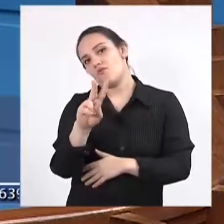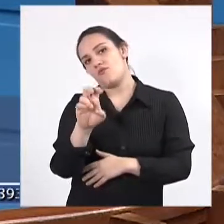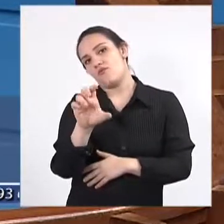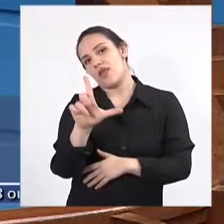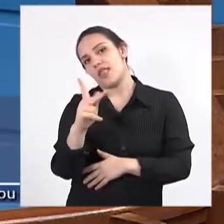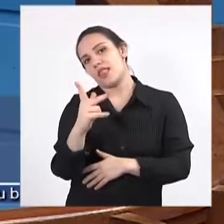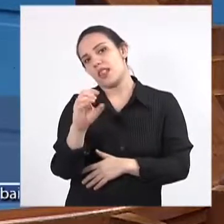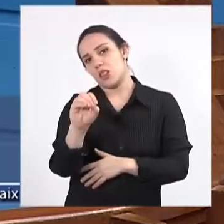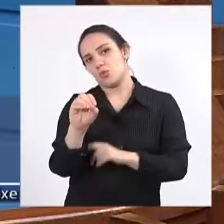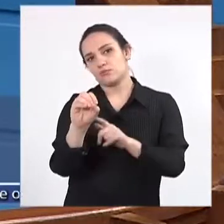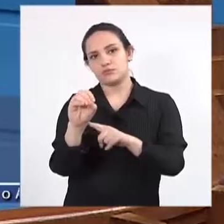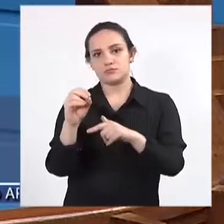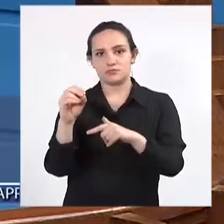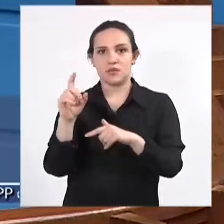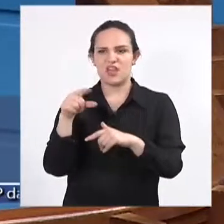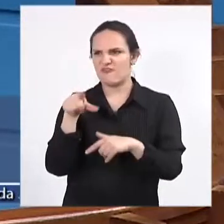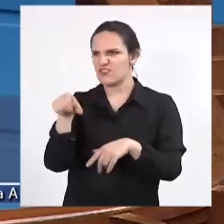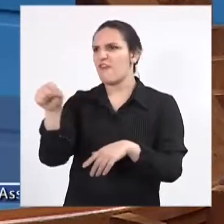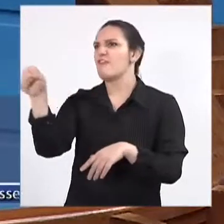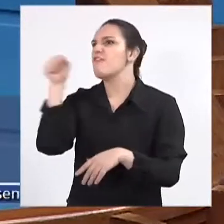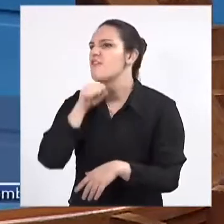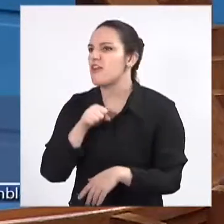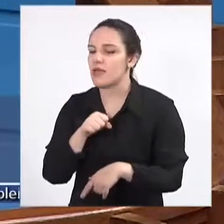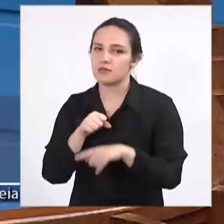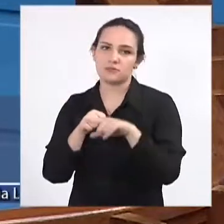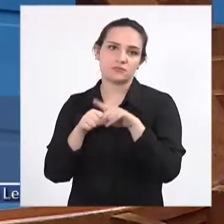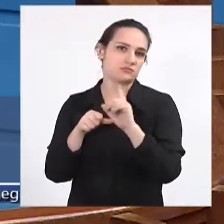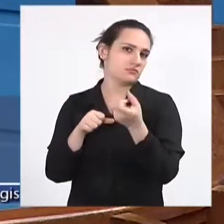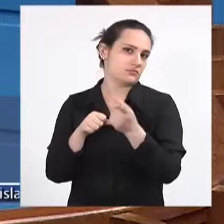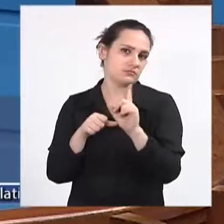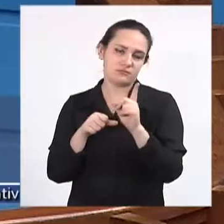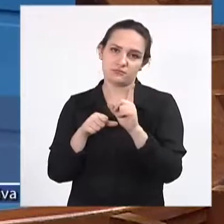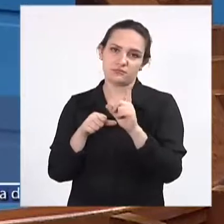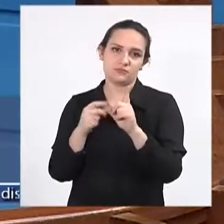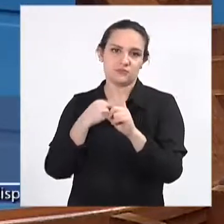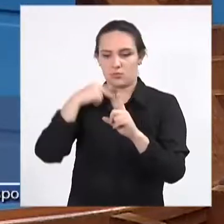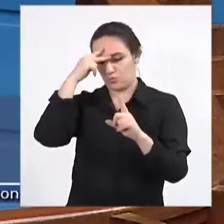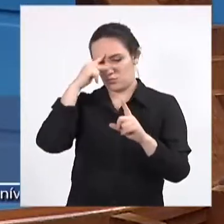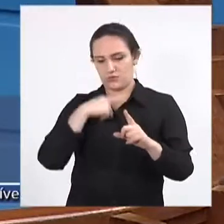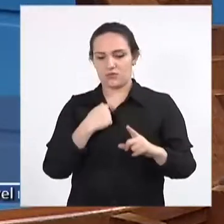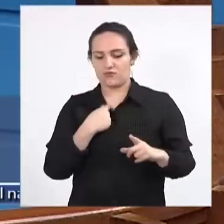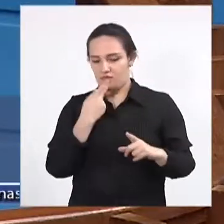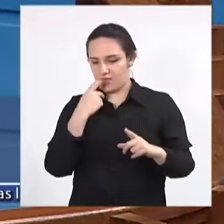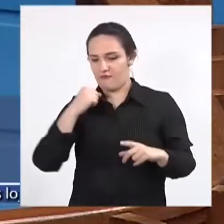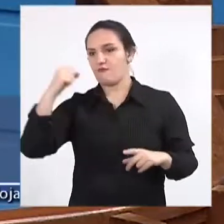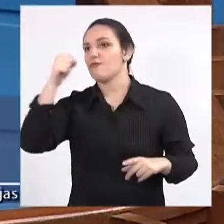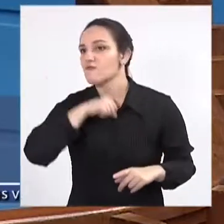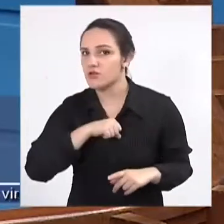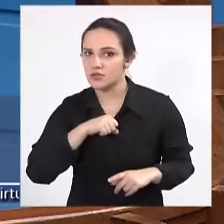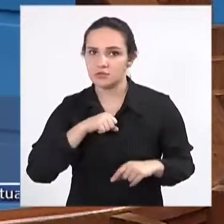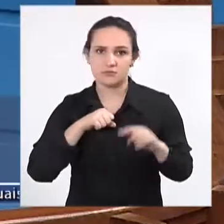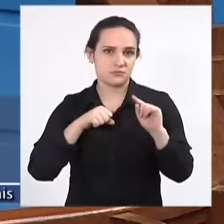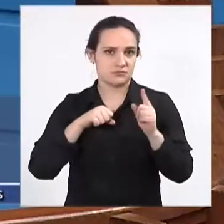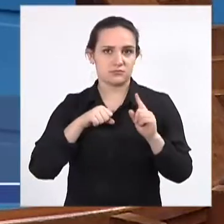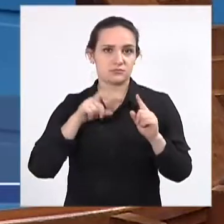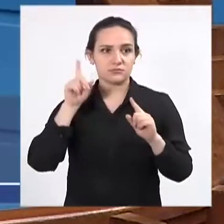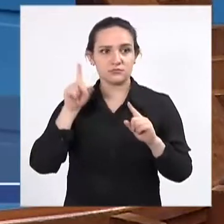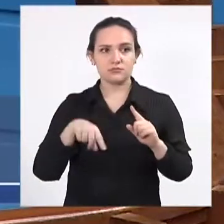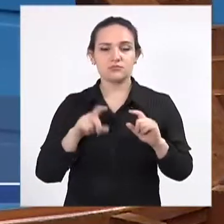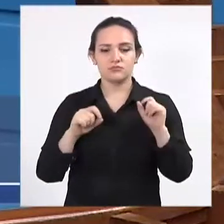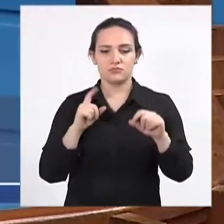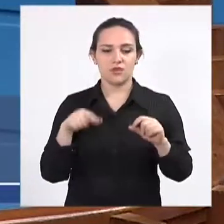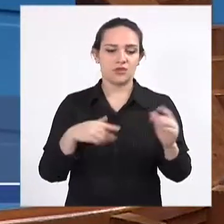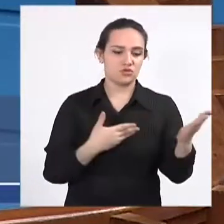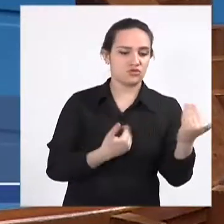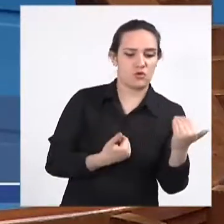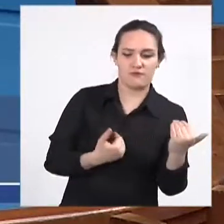das pessoas com mais de 50 anos para definirem a si próprias. Elas se consideram nem